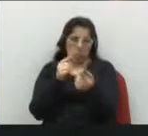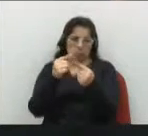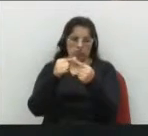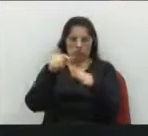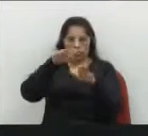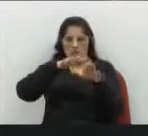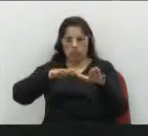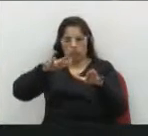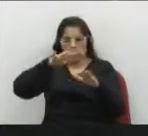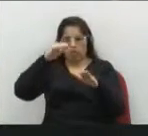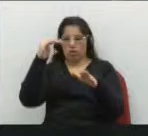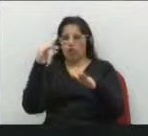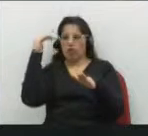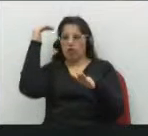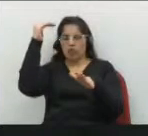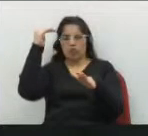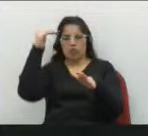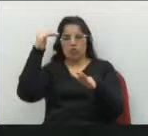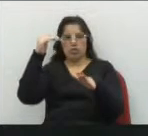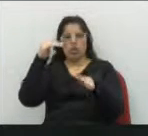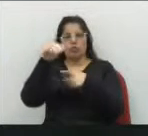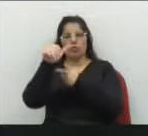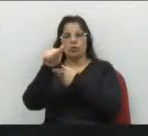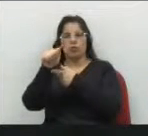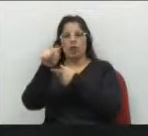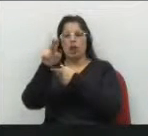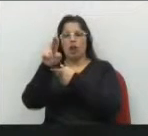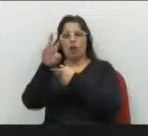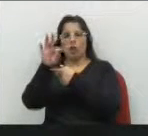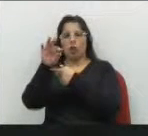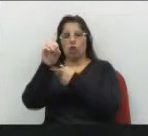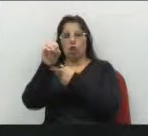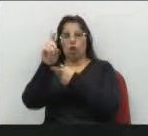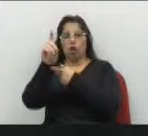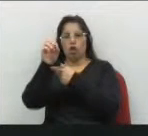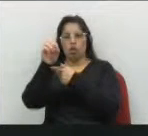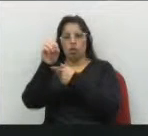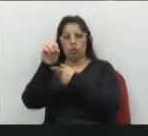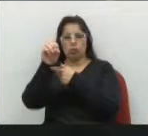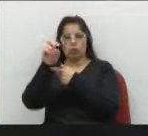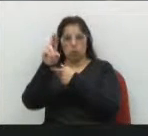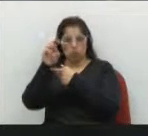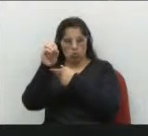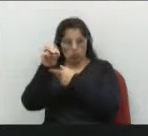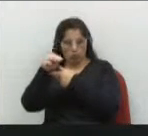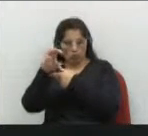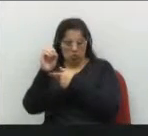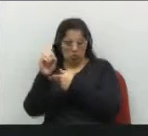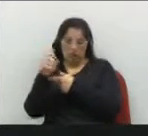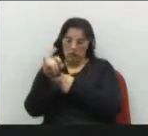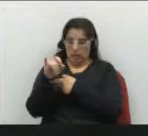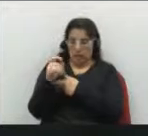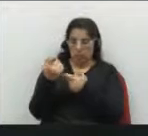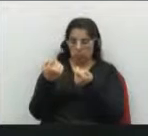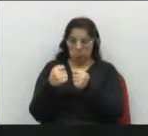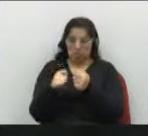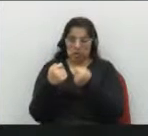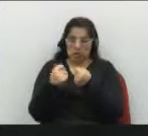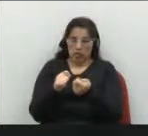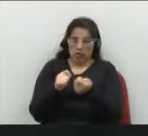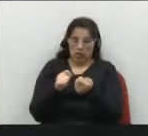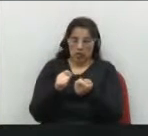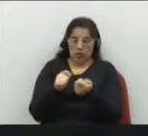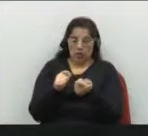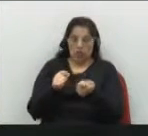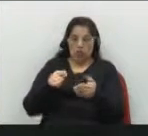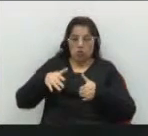autódromo, ele tem muitos metros longe do zoológico. Então, se for preciso, a pista